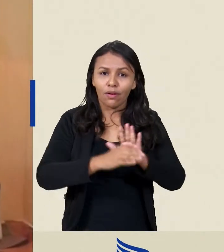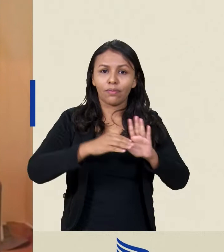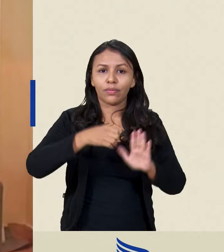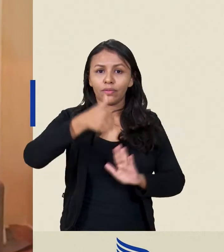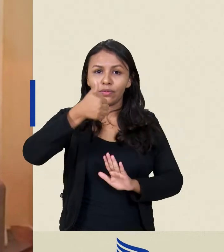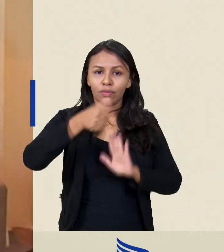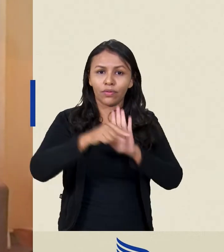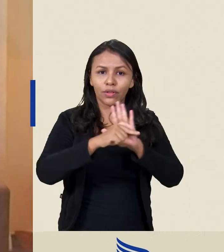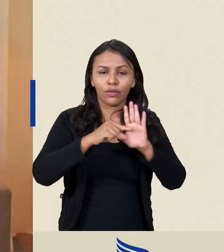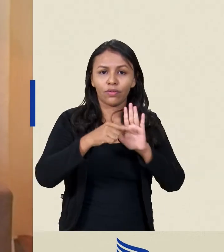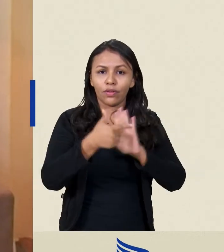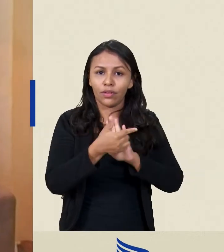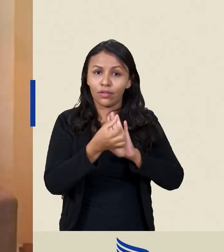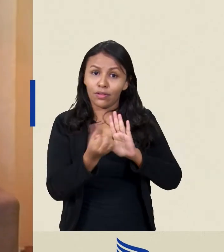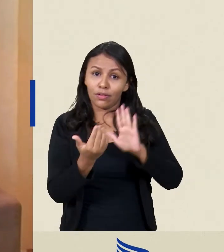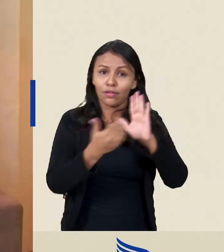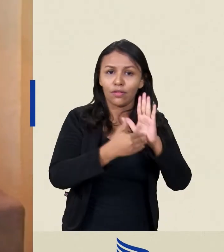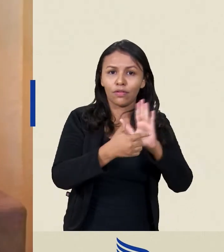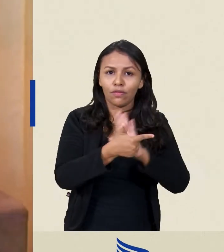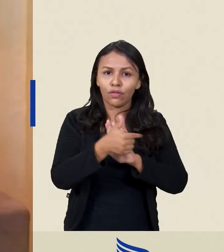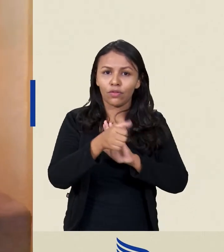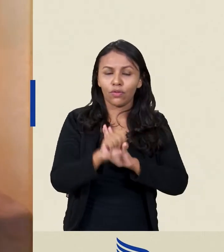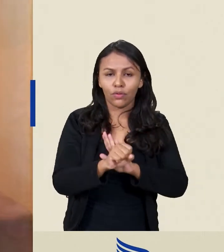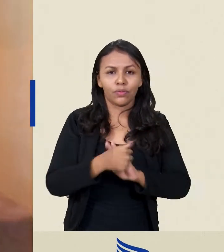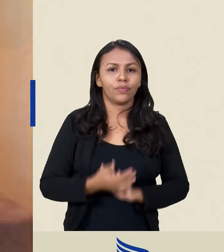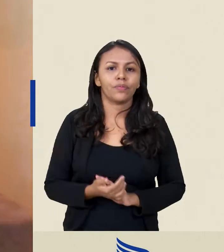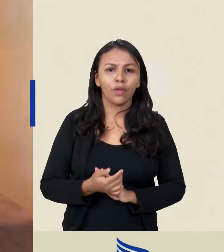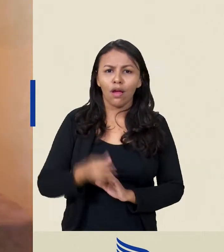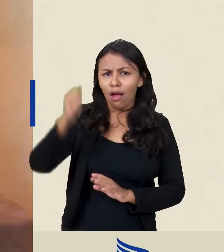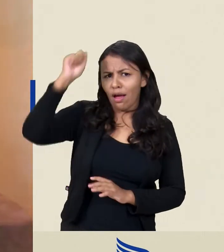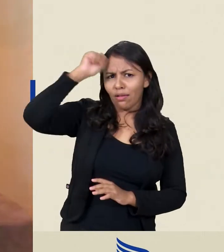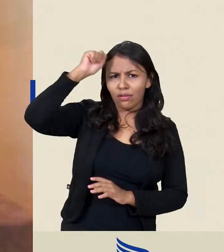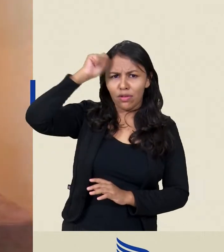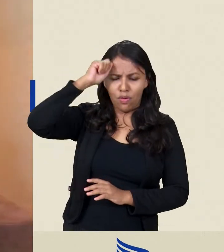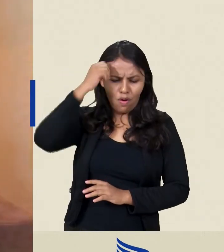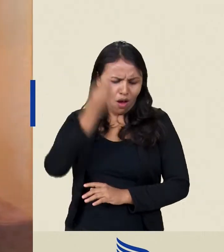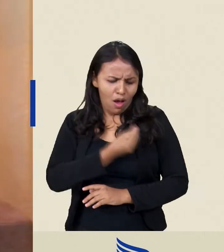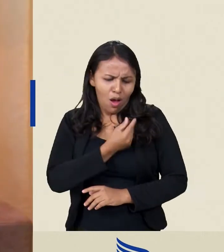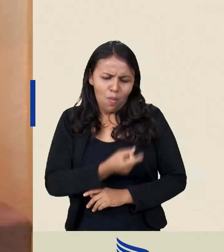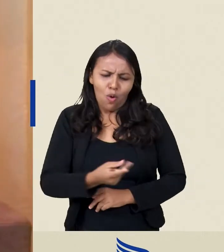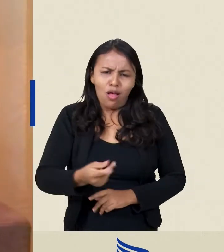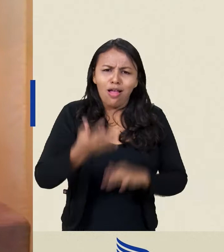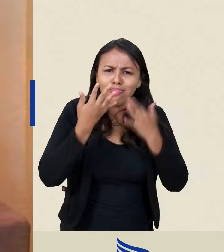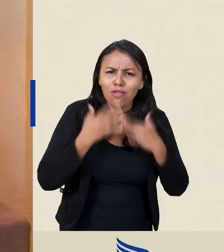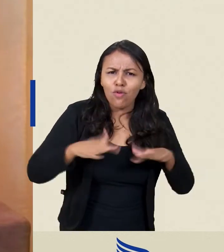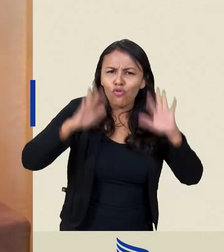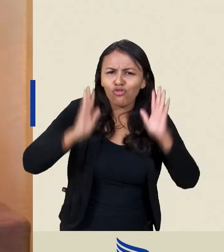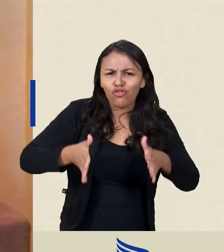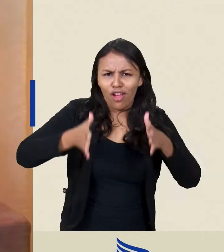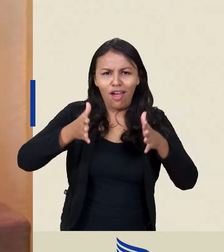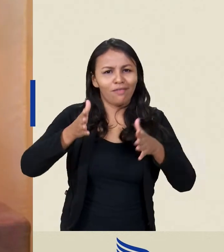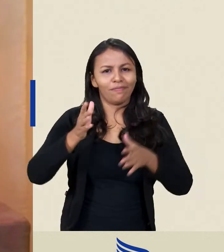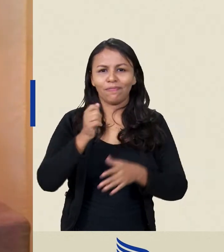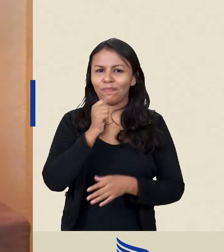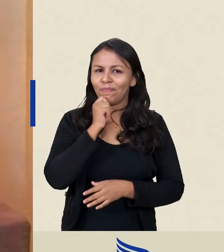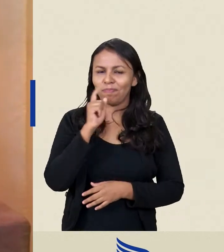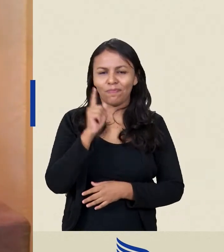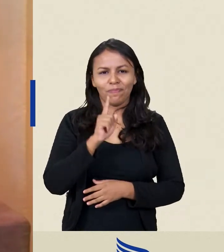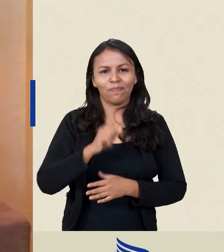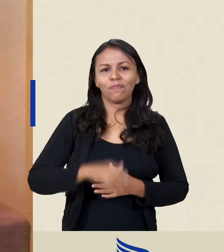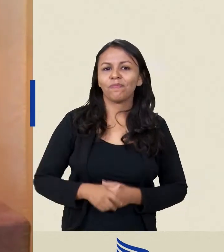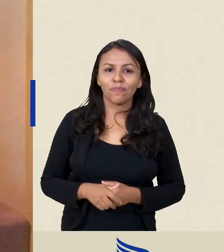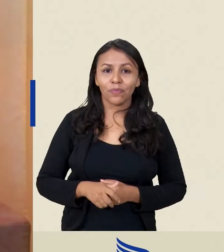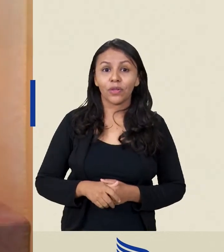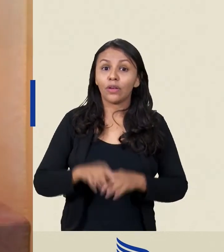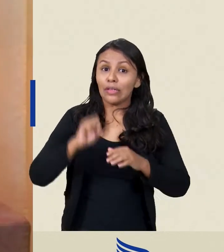versículos 26 a 28, o homem não era dotado de imortalidade natural e incondicional. Unicamente